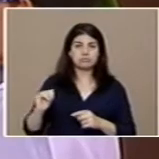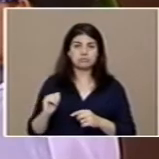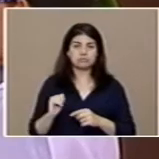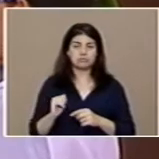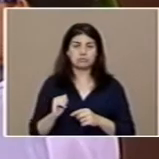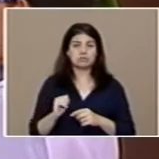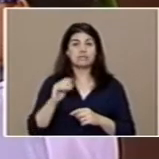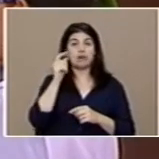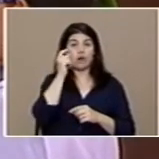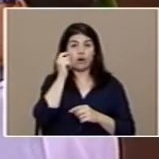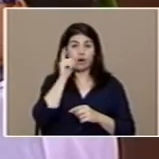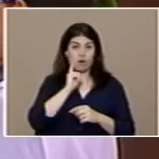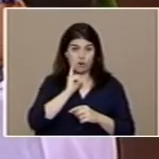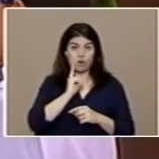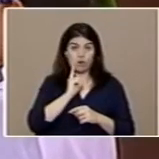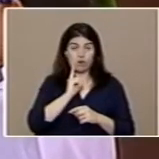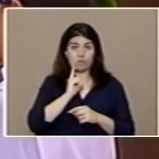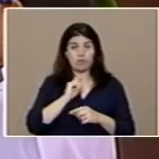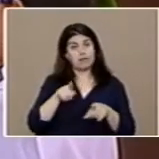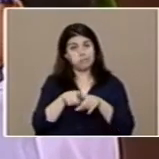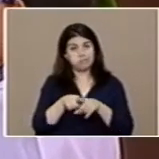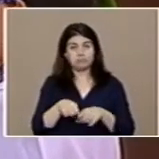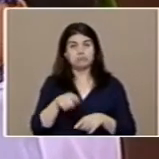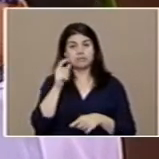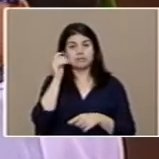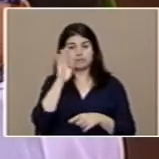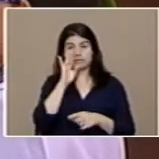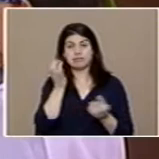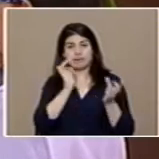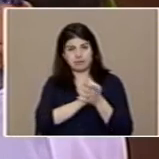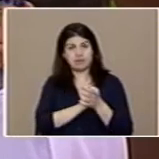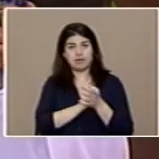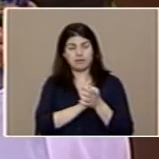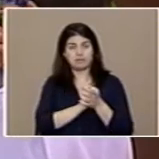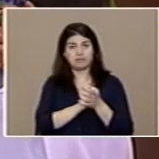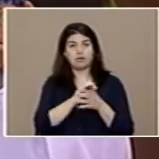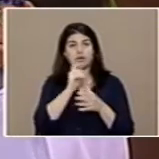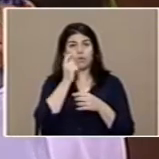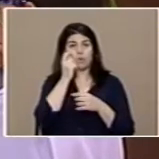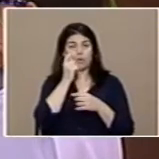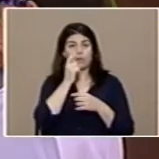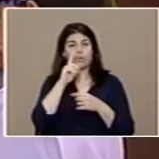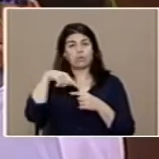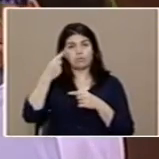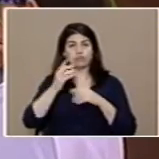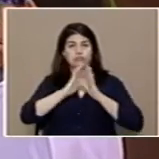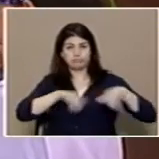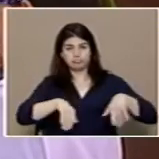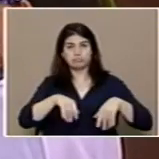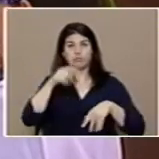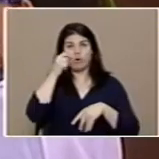marido e casar com outro comete adultério a apresentar uma Jesus umas crianças